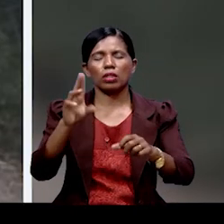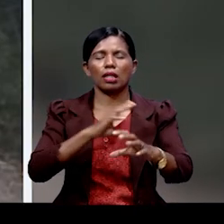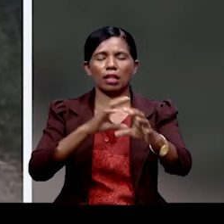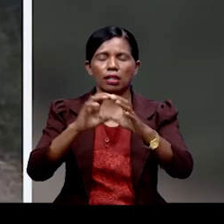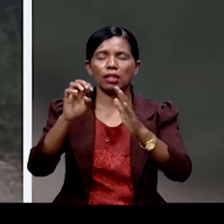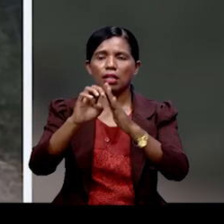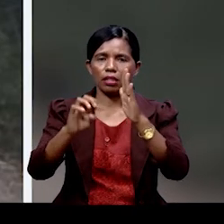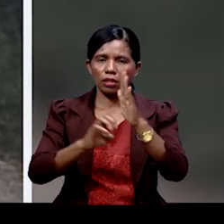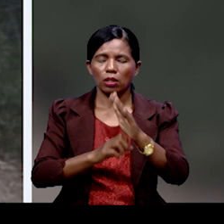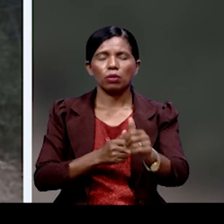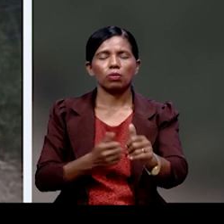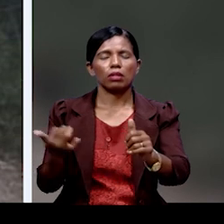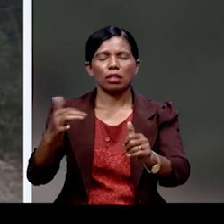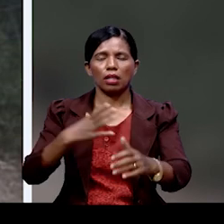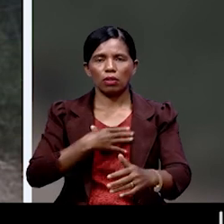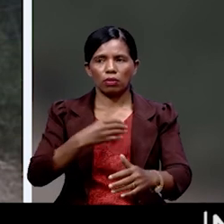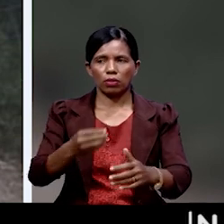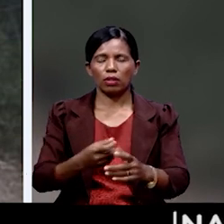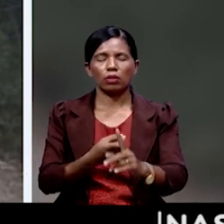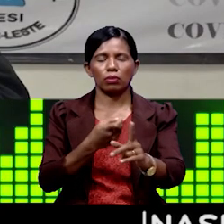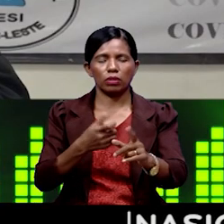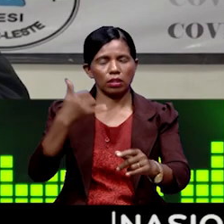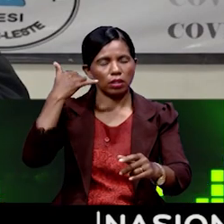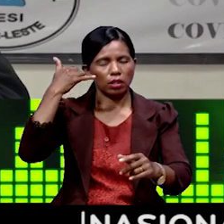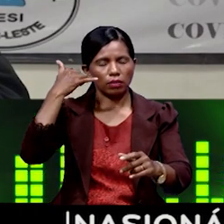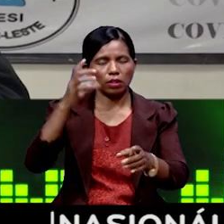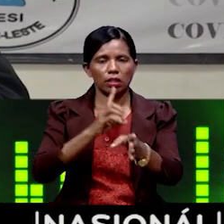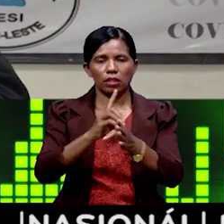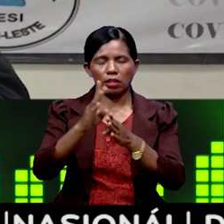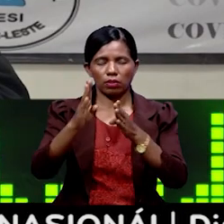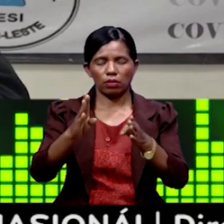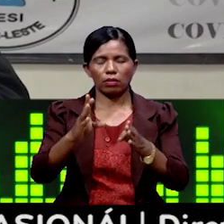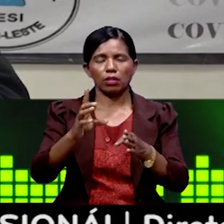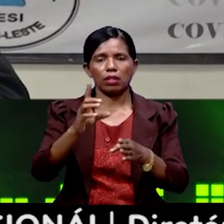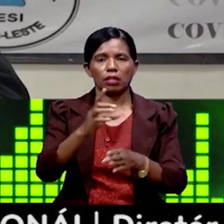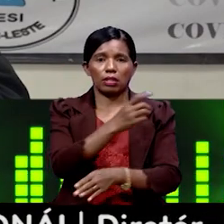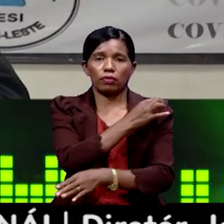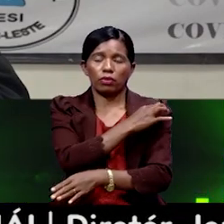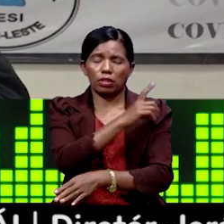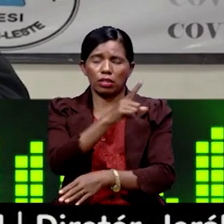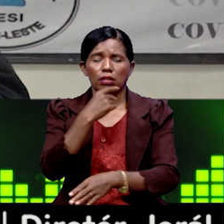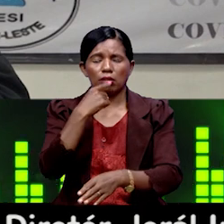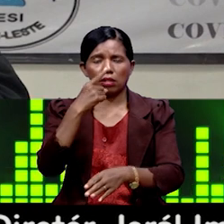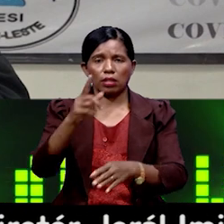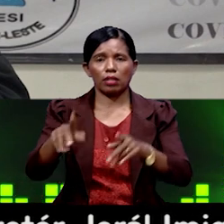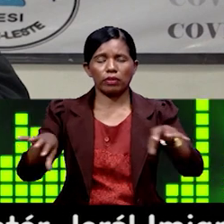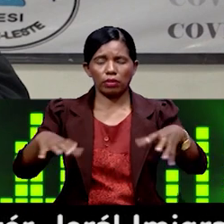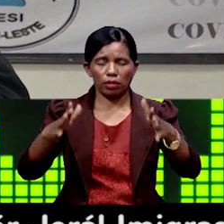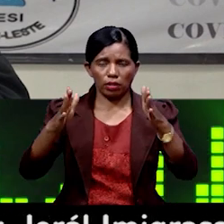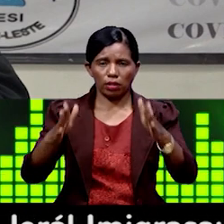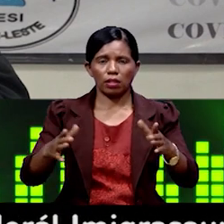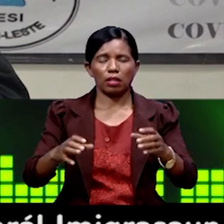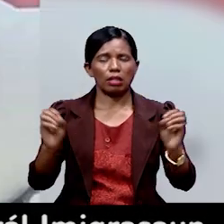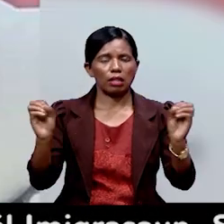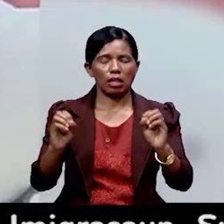sira negosto. Relaciona a situação ne, lihusi telefone, diretor Fontil Daniel Santos do Carmo considera funcionário público sira ne, moe